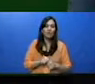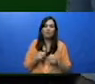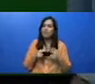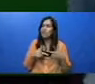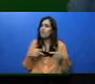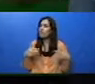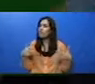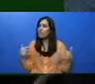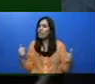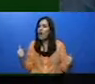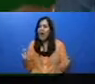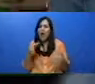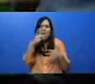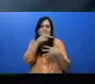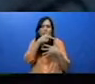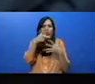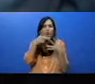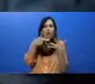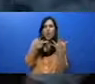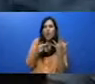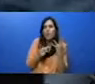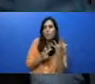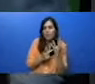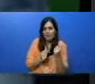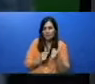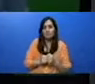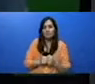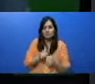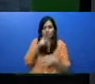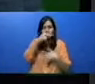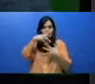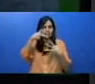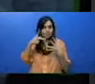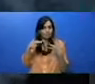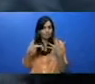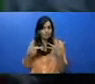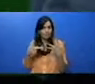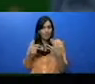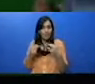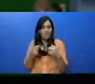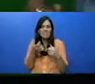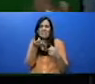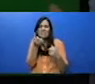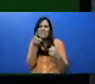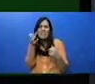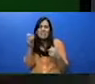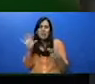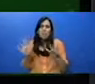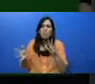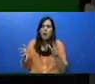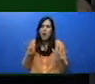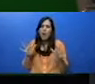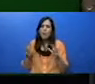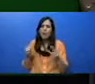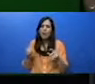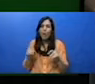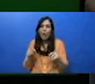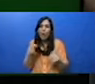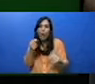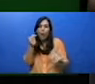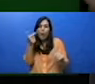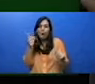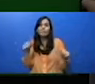tem várias espécies, tá, criança? Aqui é só uma listinha, são 600 espécies aproximadamente ameaçadas de